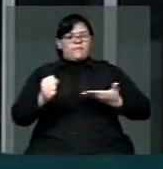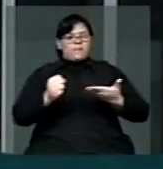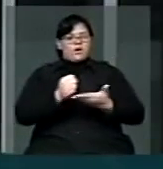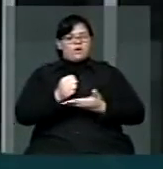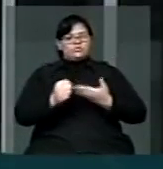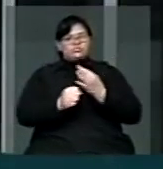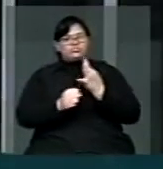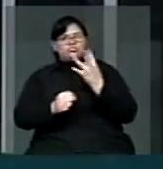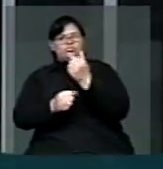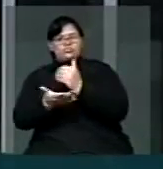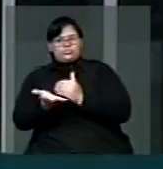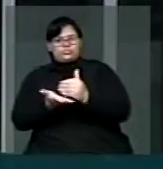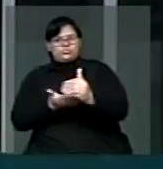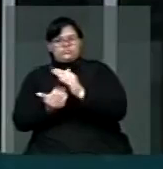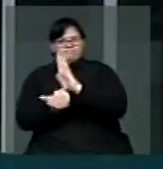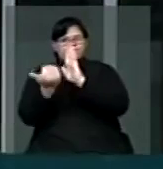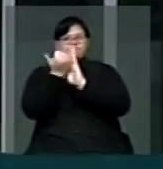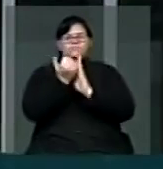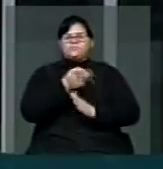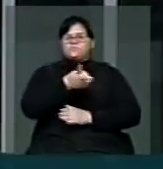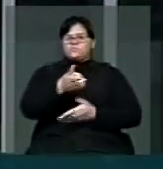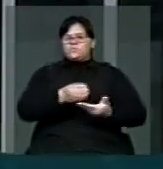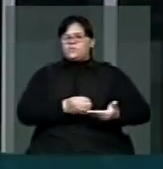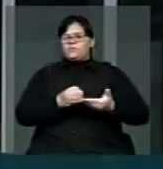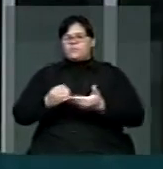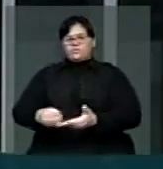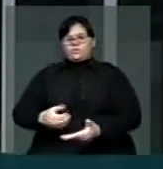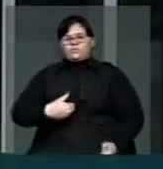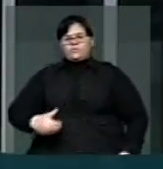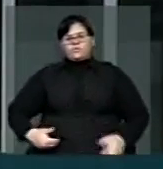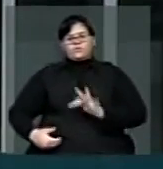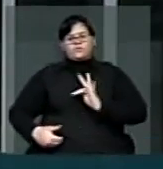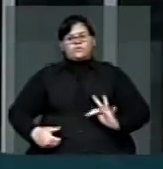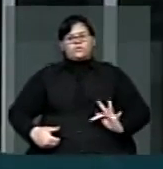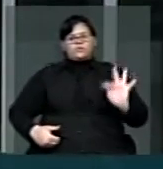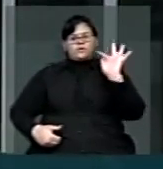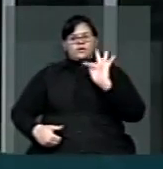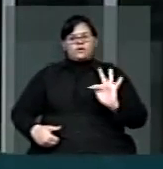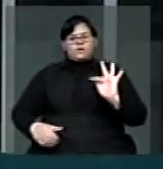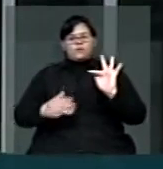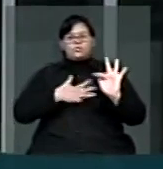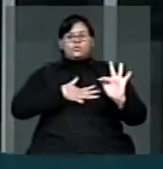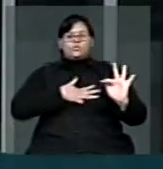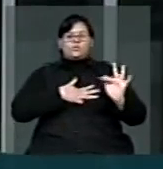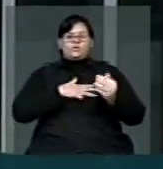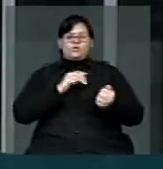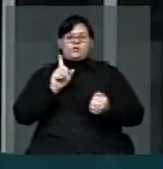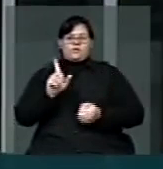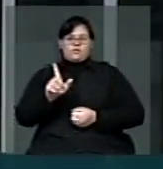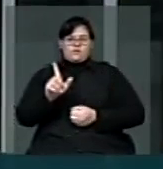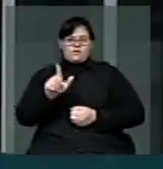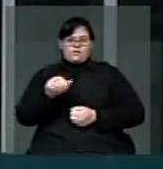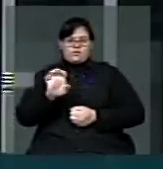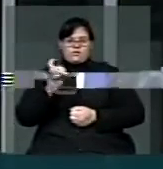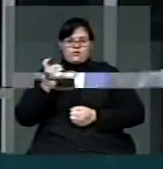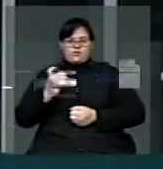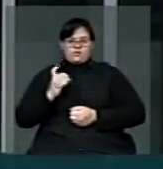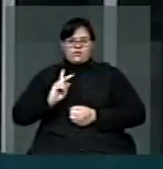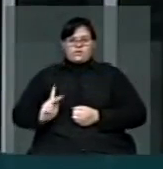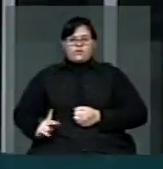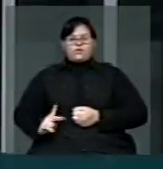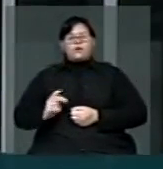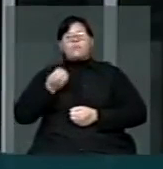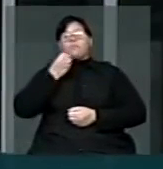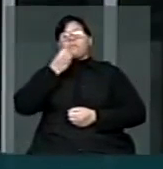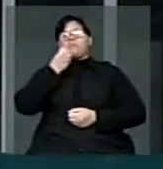crescimento, sempre com o apoio do governo federal, do qual era gestor o então presidente Lula. A boa notícia seguinte, que